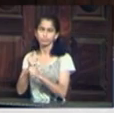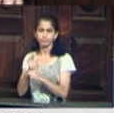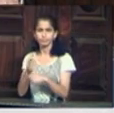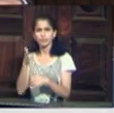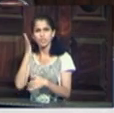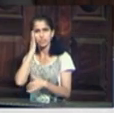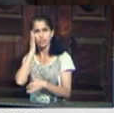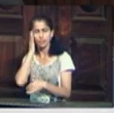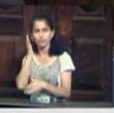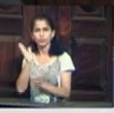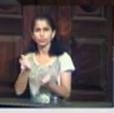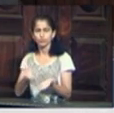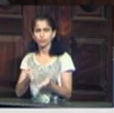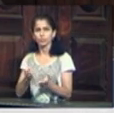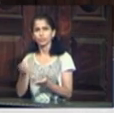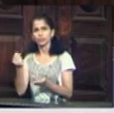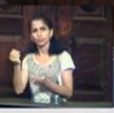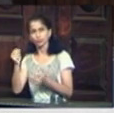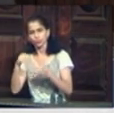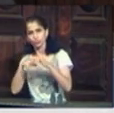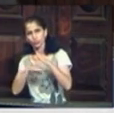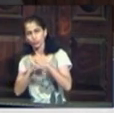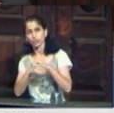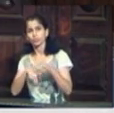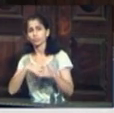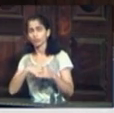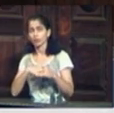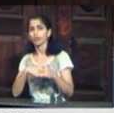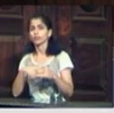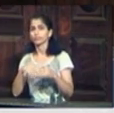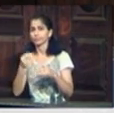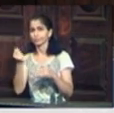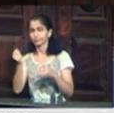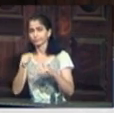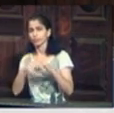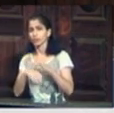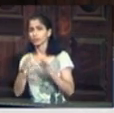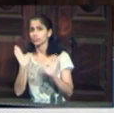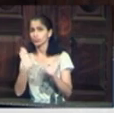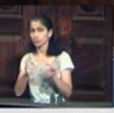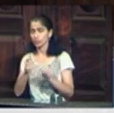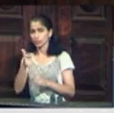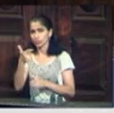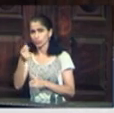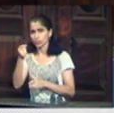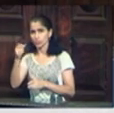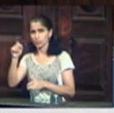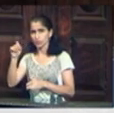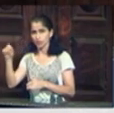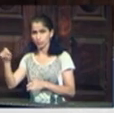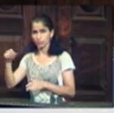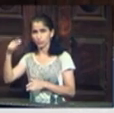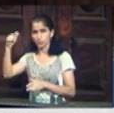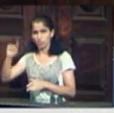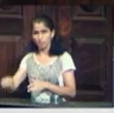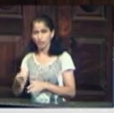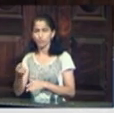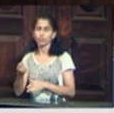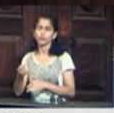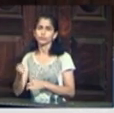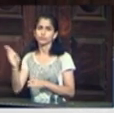sabido que o Fundo de Habitação dispõe de R$ 200 milhões hoje. Então,